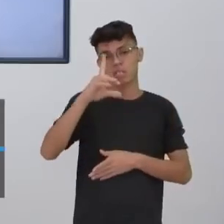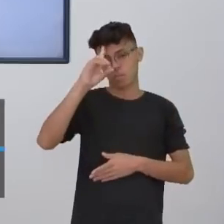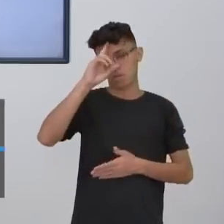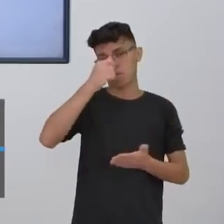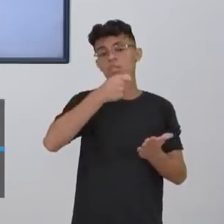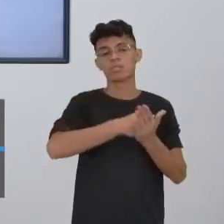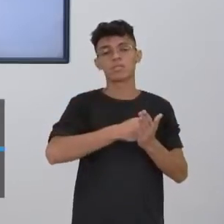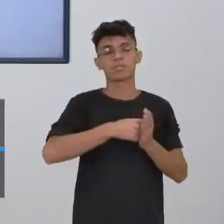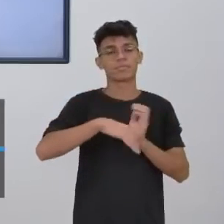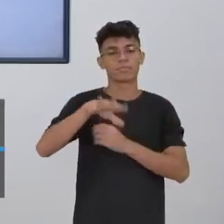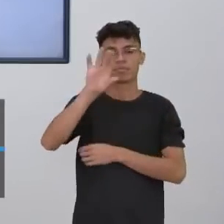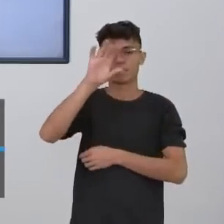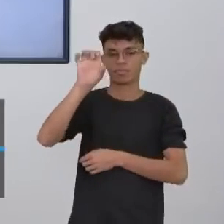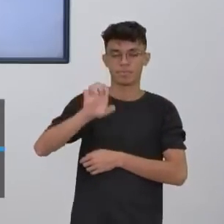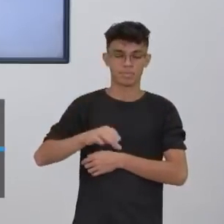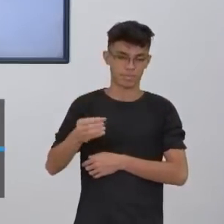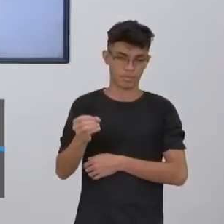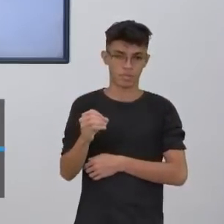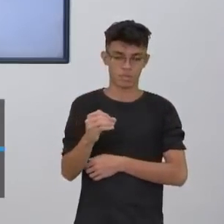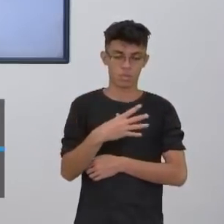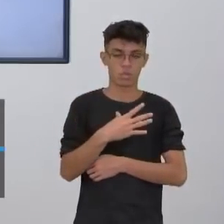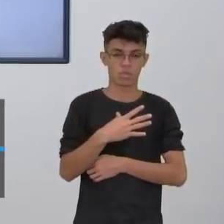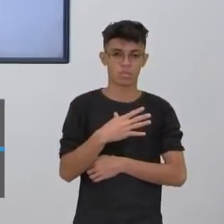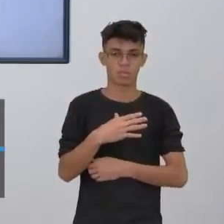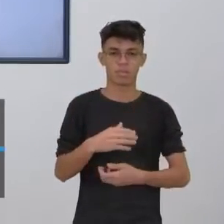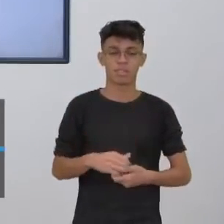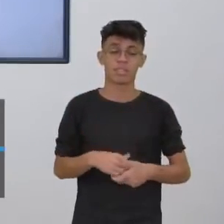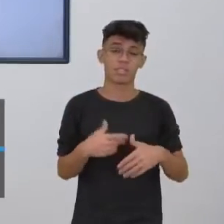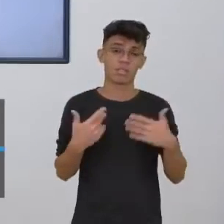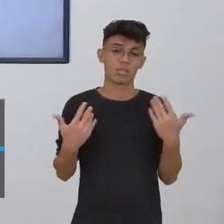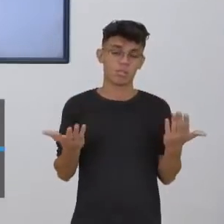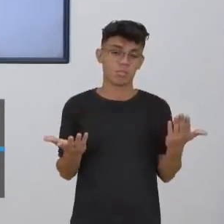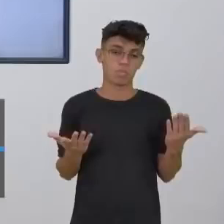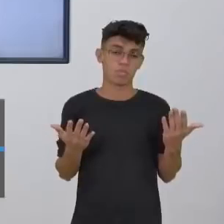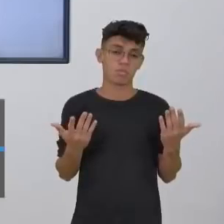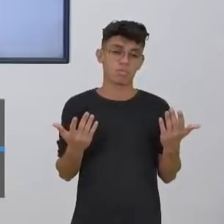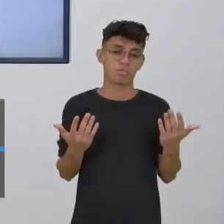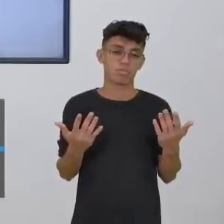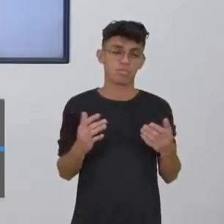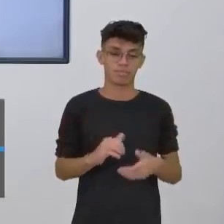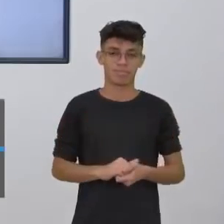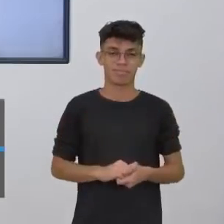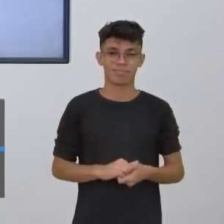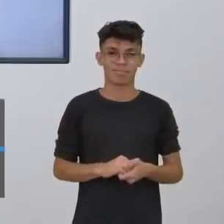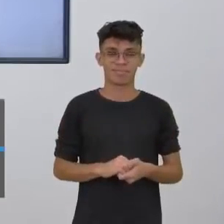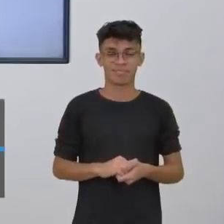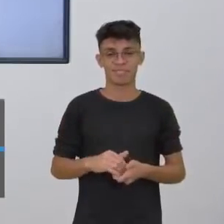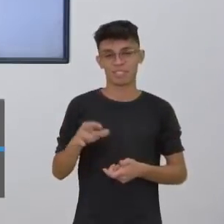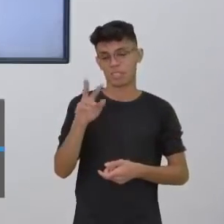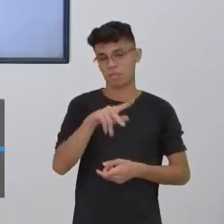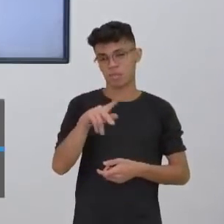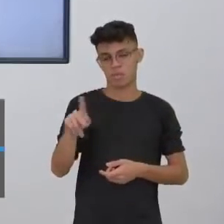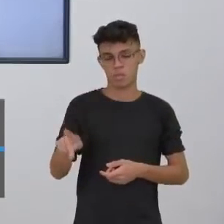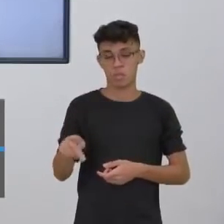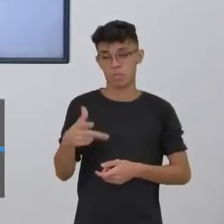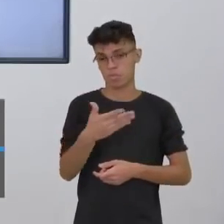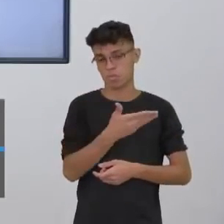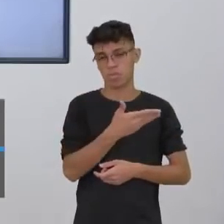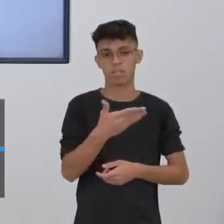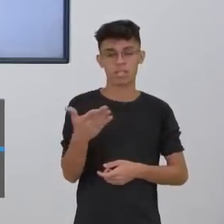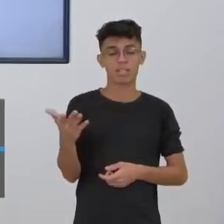o Estado Novo. E, infelizmente, eu vou ter que passar a bola aí para os professores da sala de